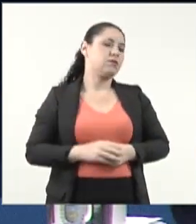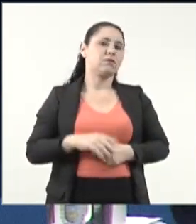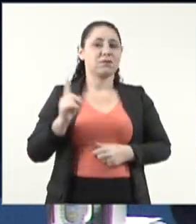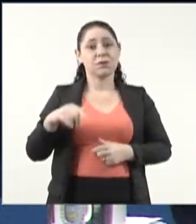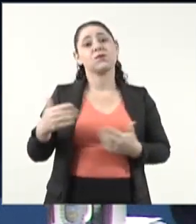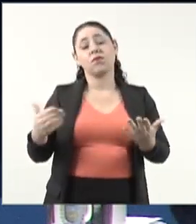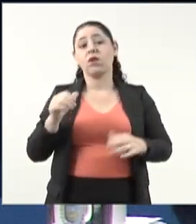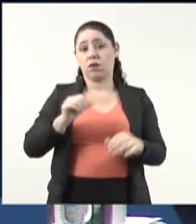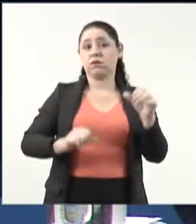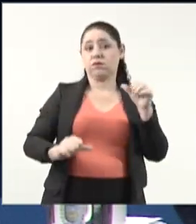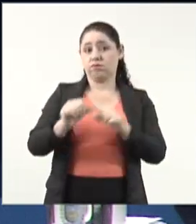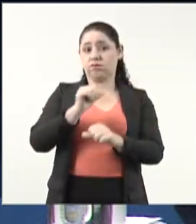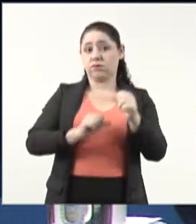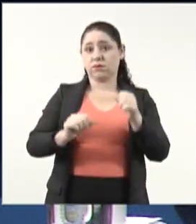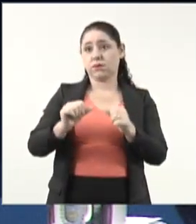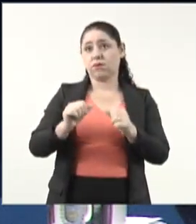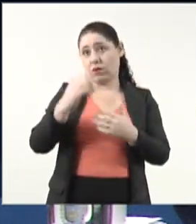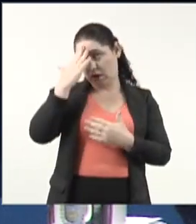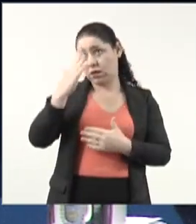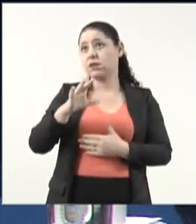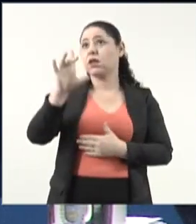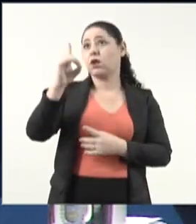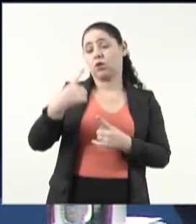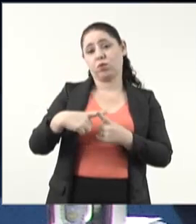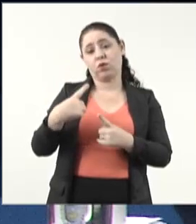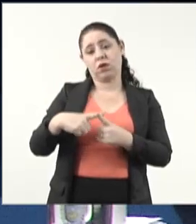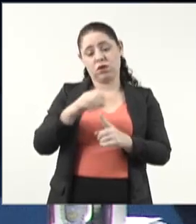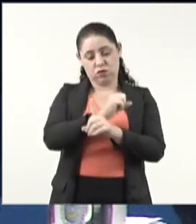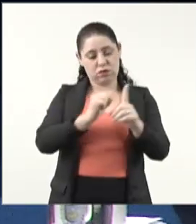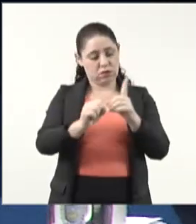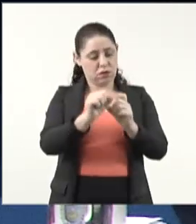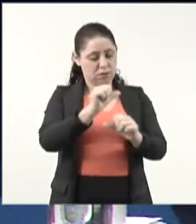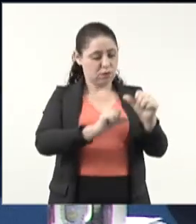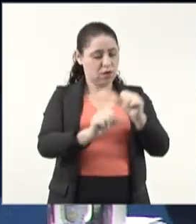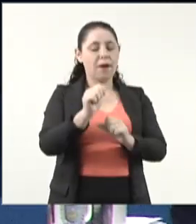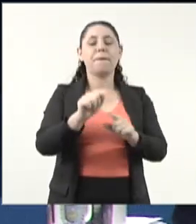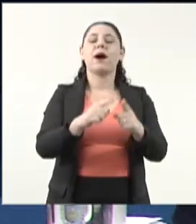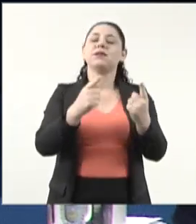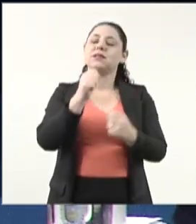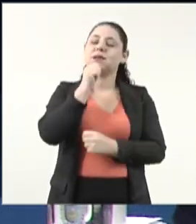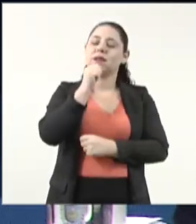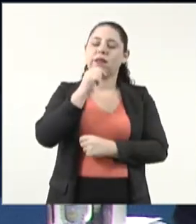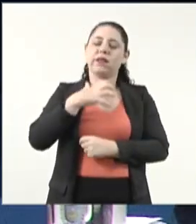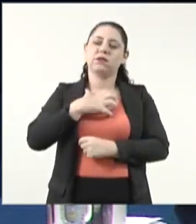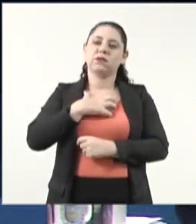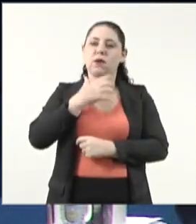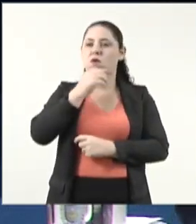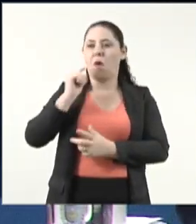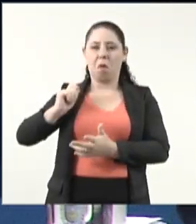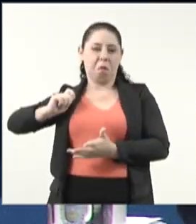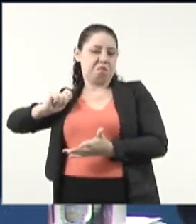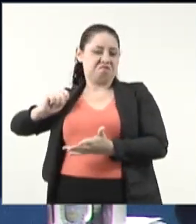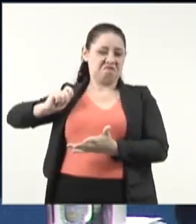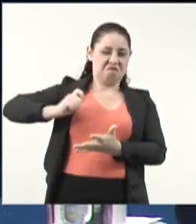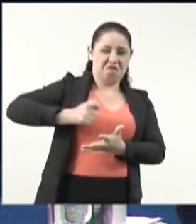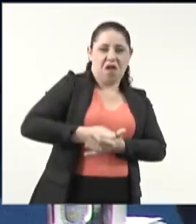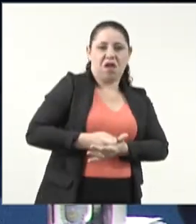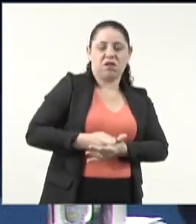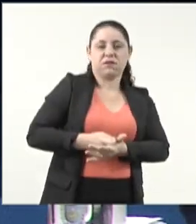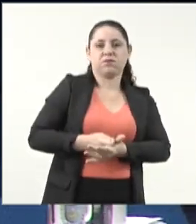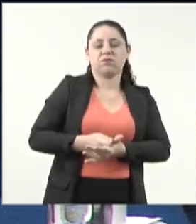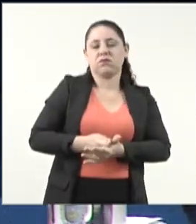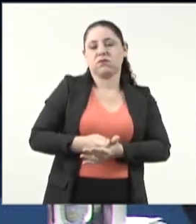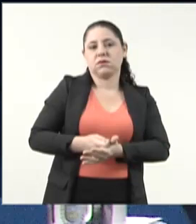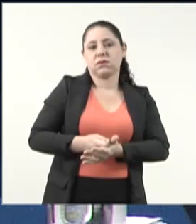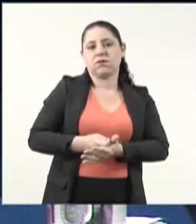Claro que hoje mudou muito, graças a Deus a nossa sociedade mudou, mas ainda tem esse sentimento de machismo e